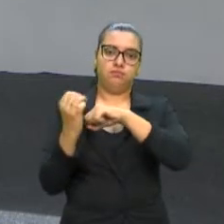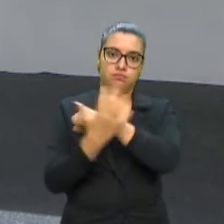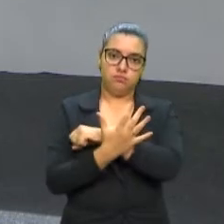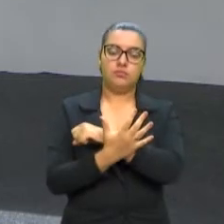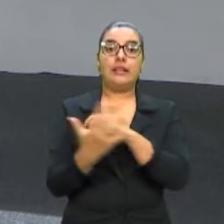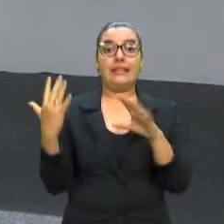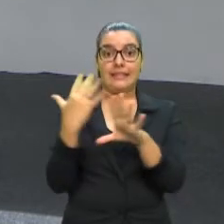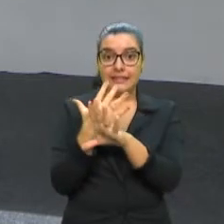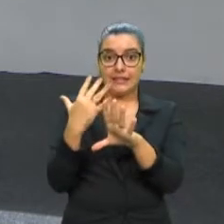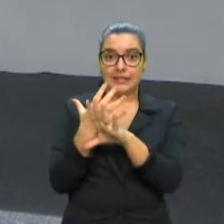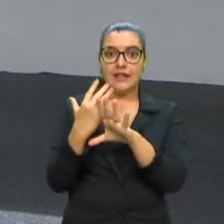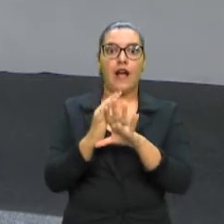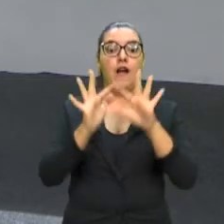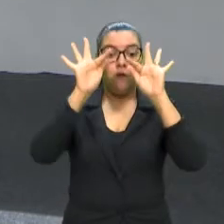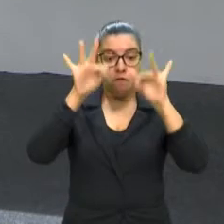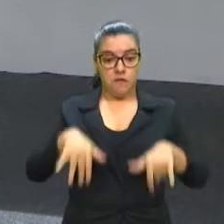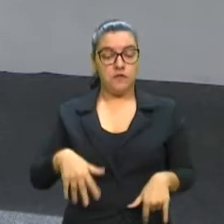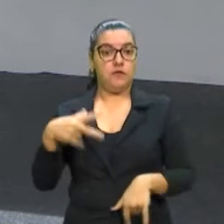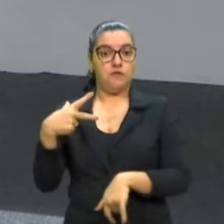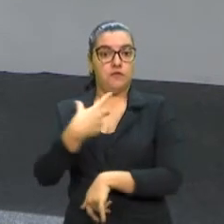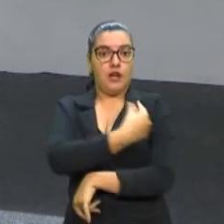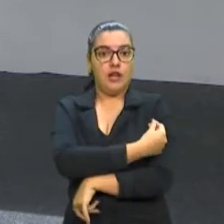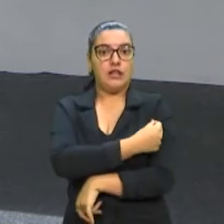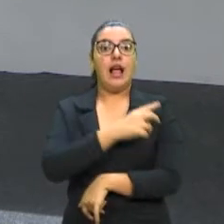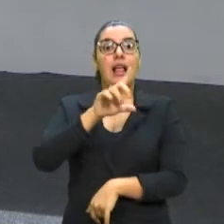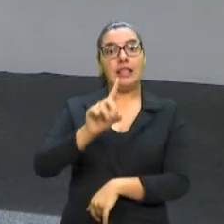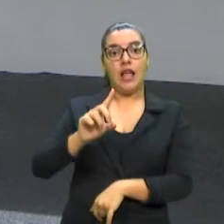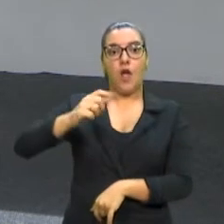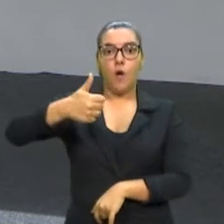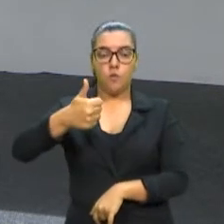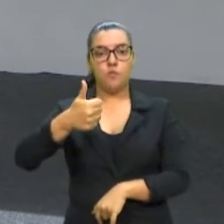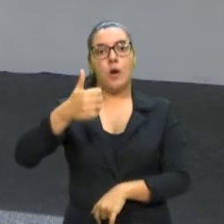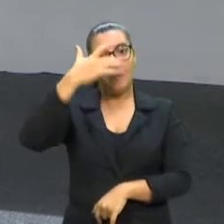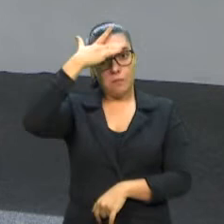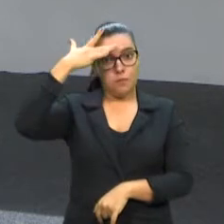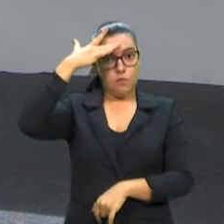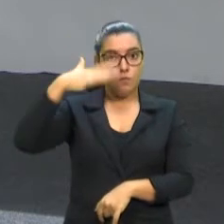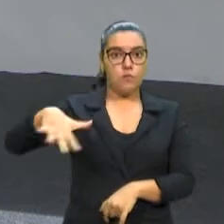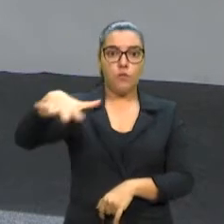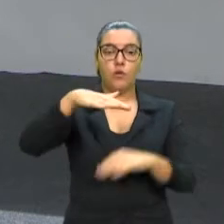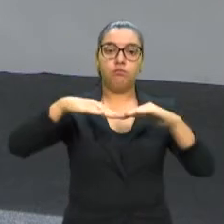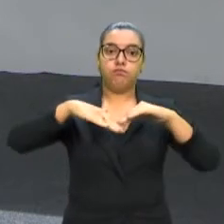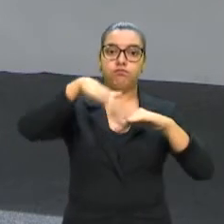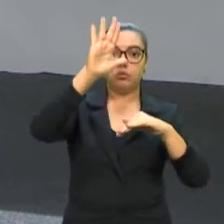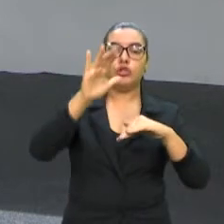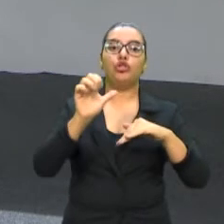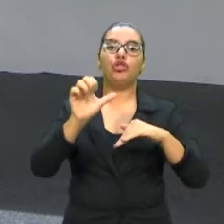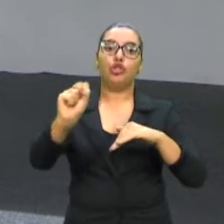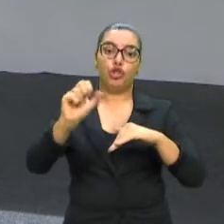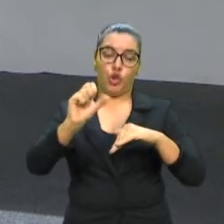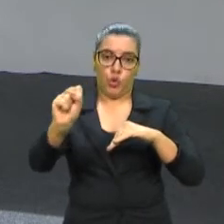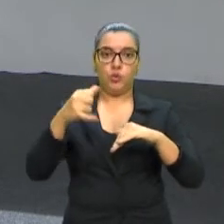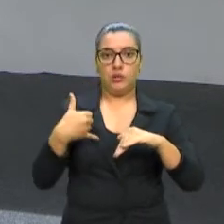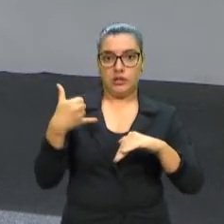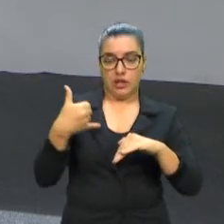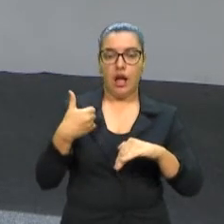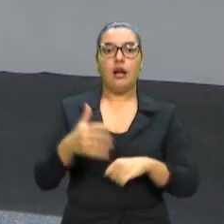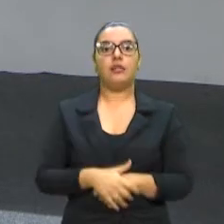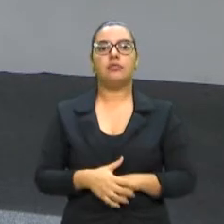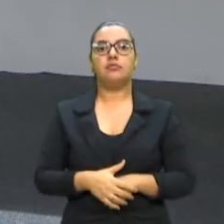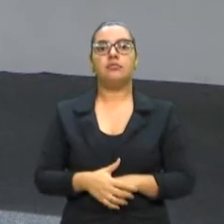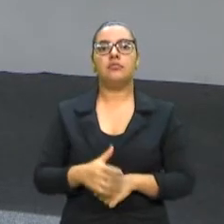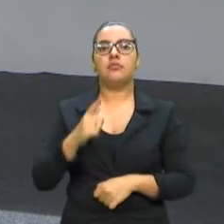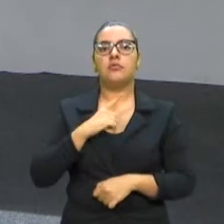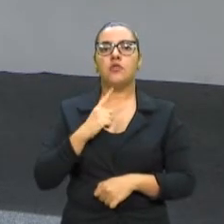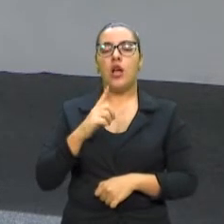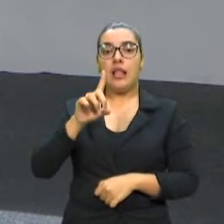cidade concluiu a vacinação de primeiras doses na população acima dos 18 anos. Receberam pelo menos uma dose